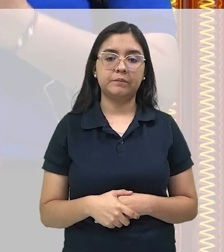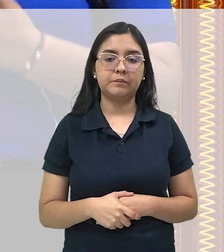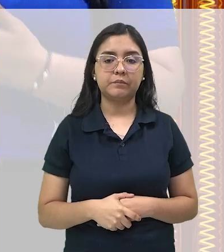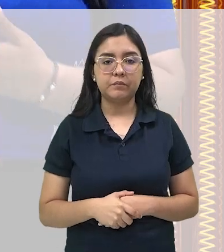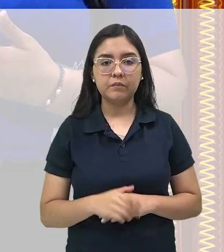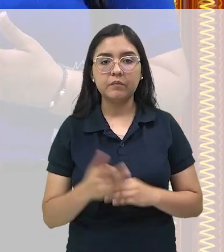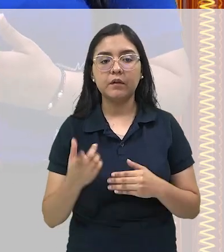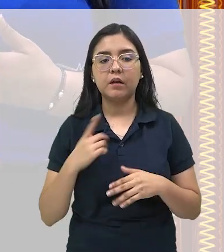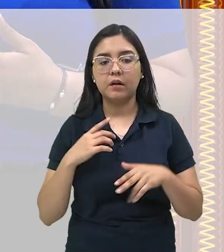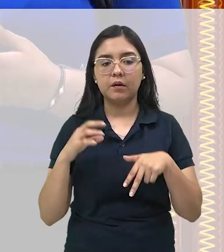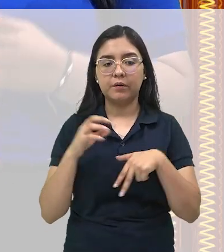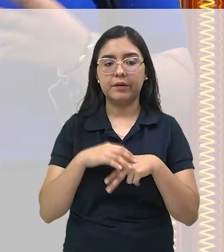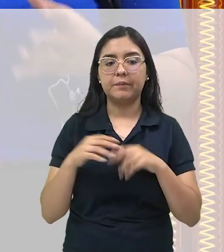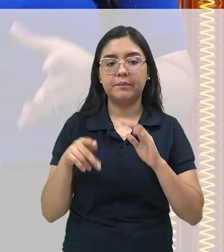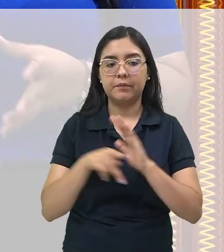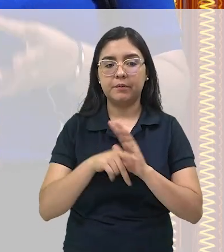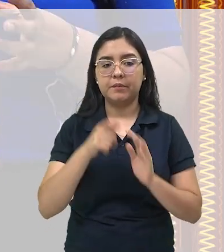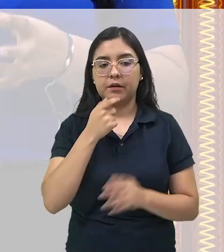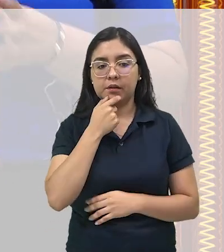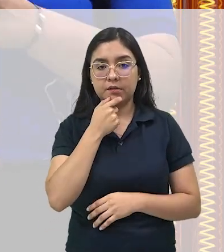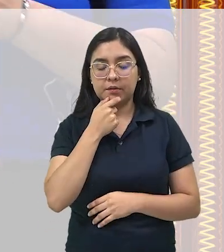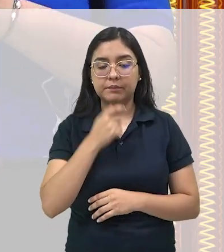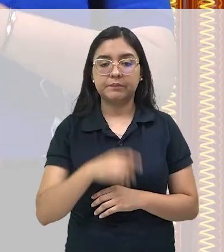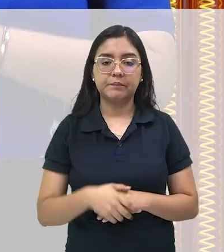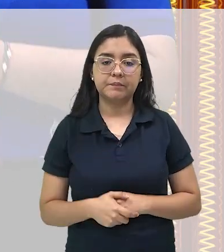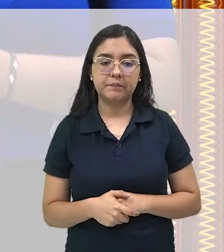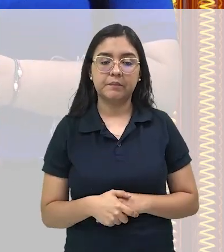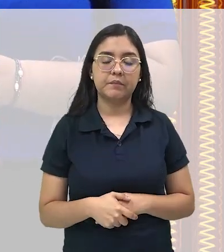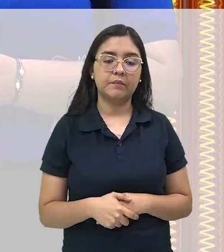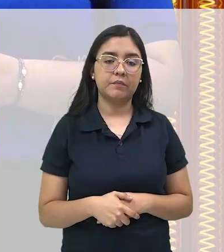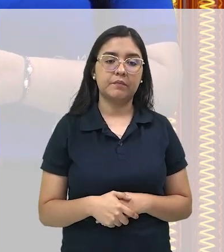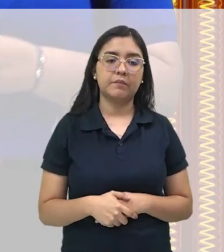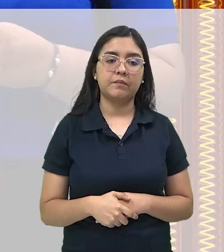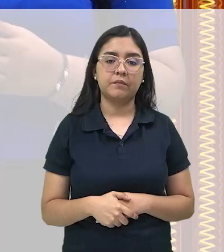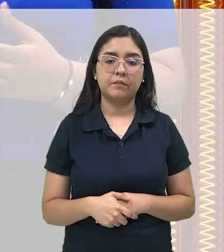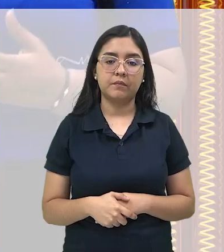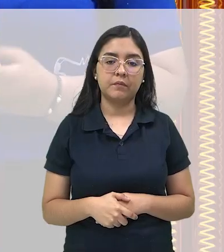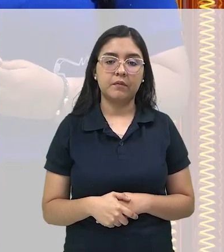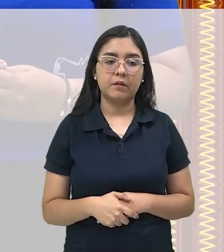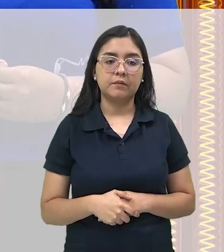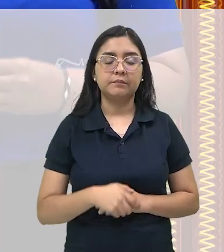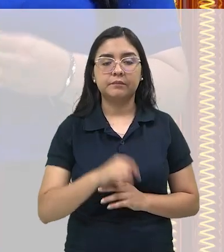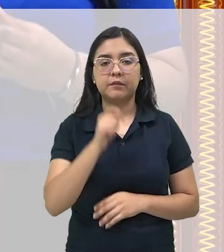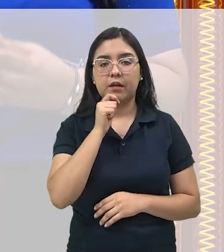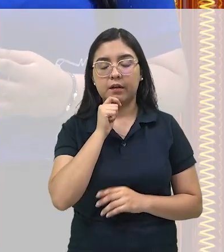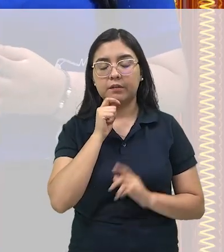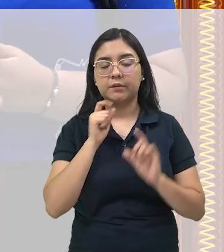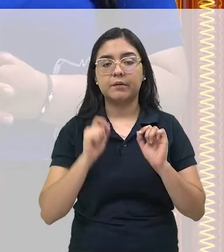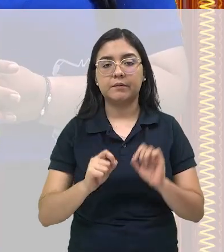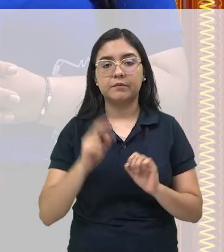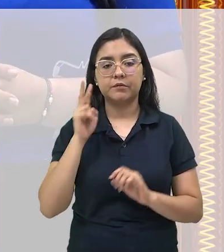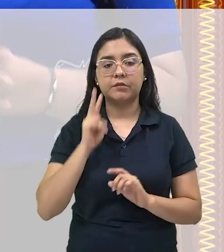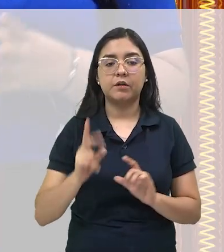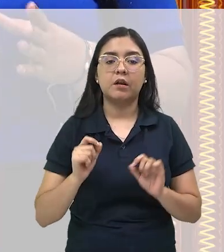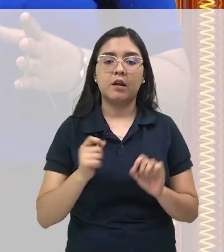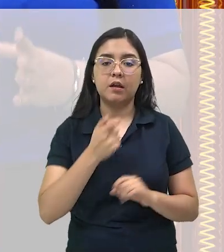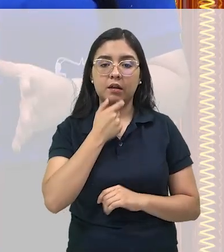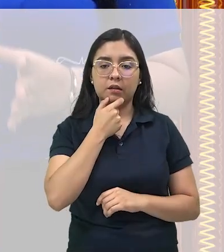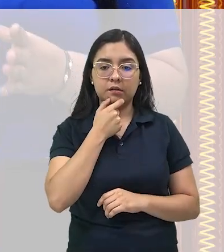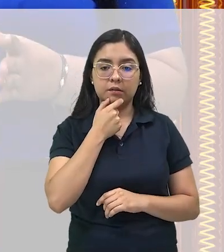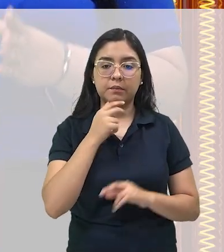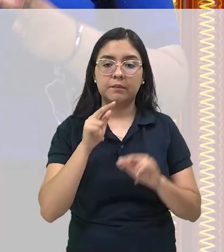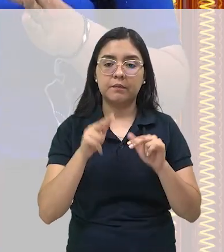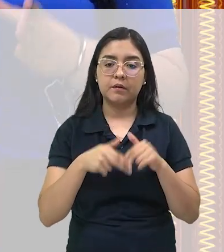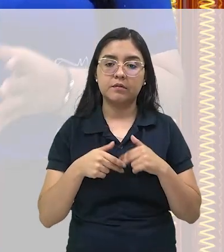ao rei da Inglaterra, né? Então, eles ainda são ligados, né, historicamente à Inglaterra por causa